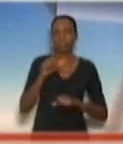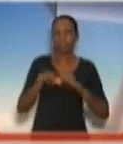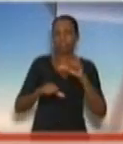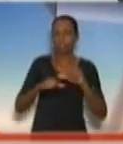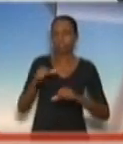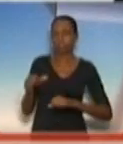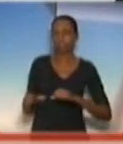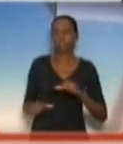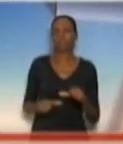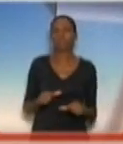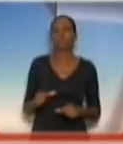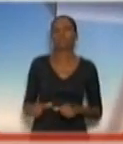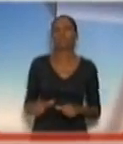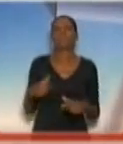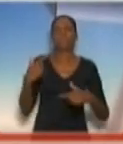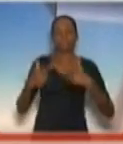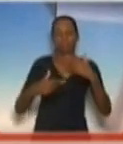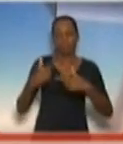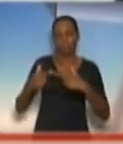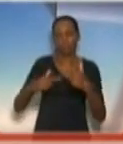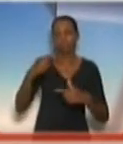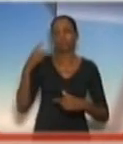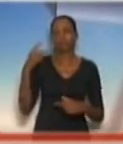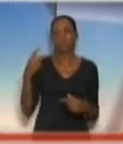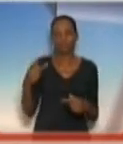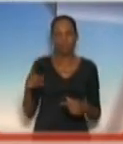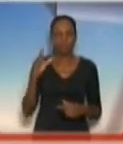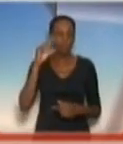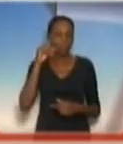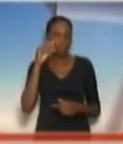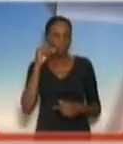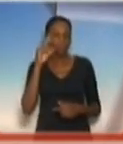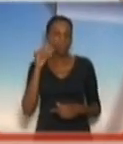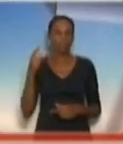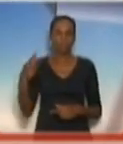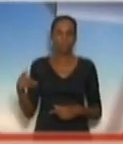e das condições de trabalho dos servidores,